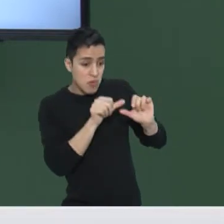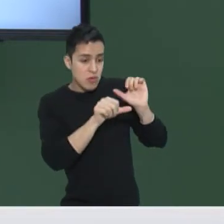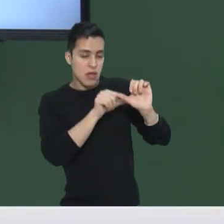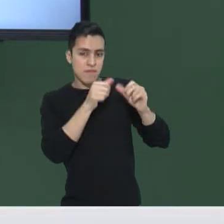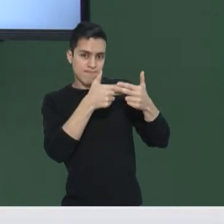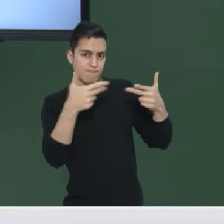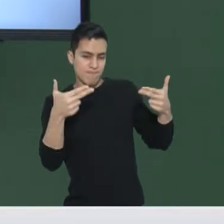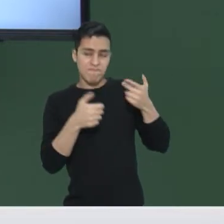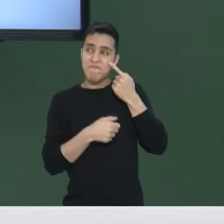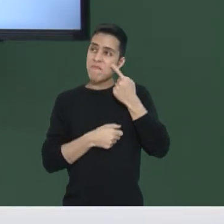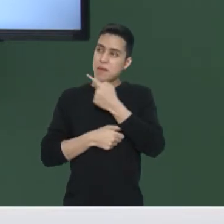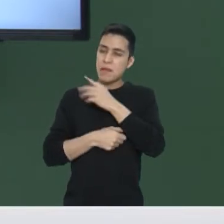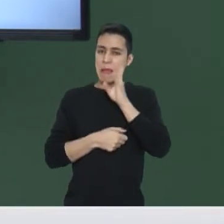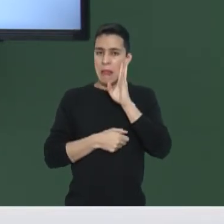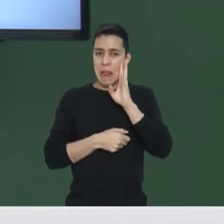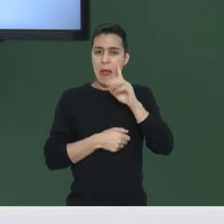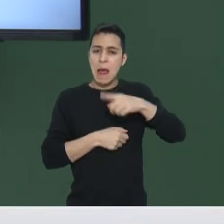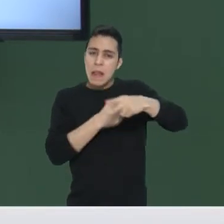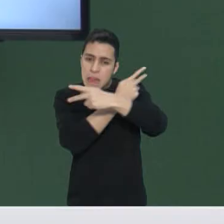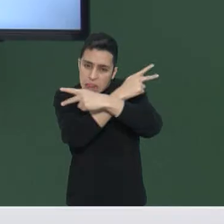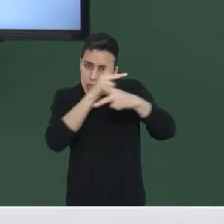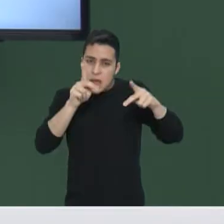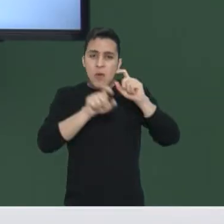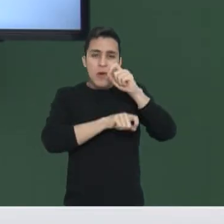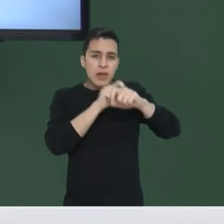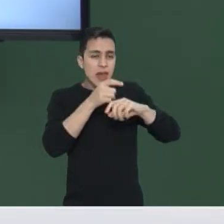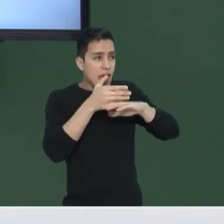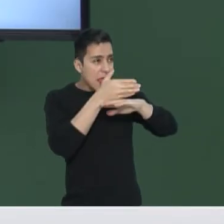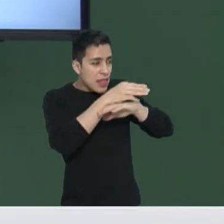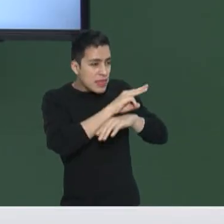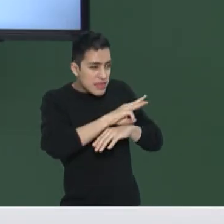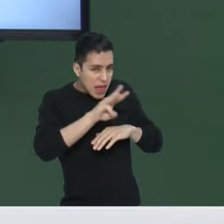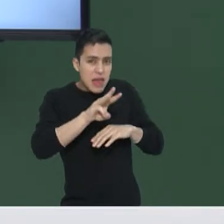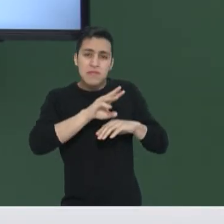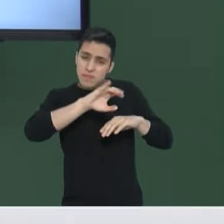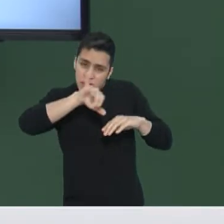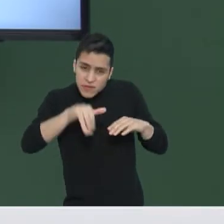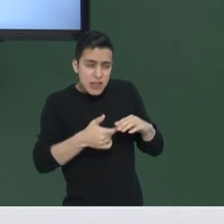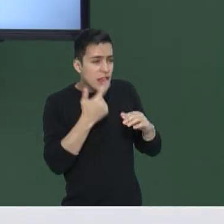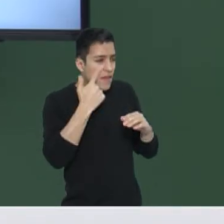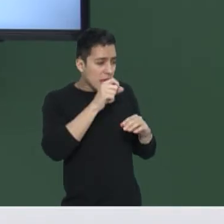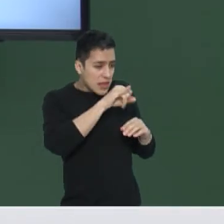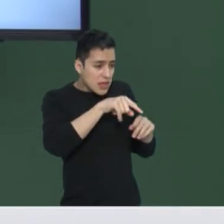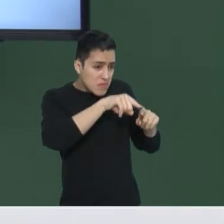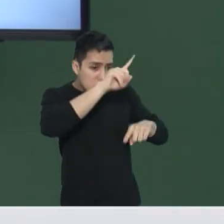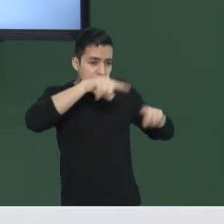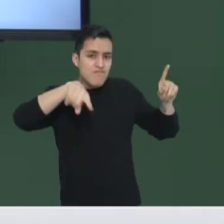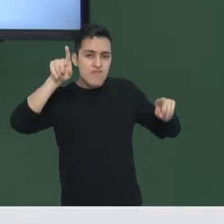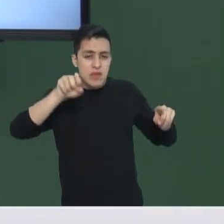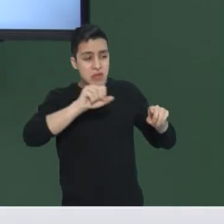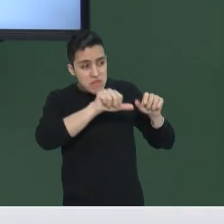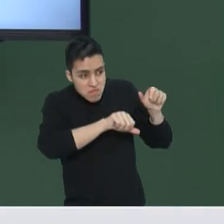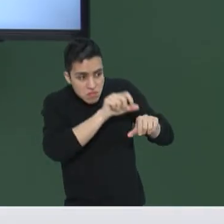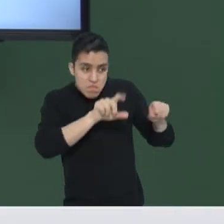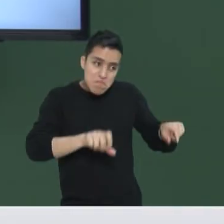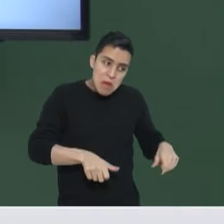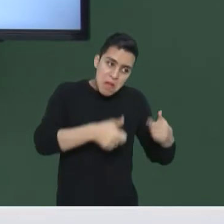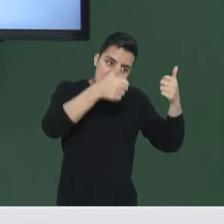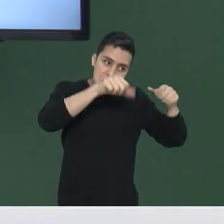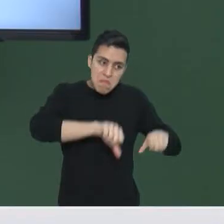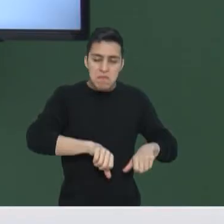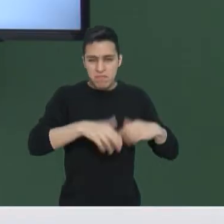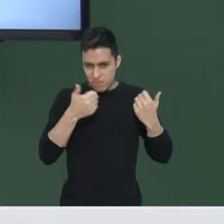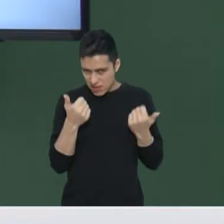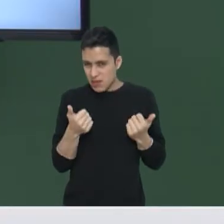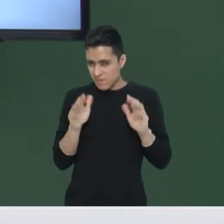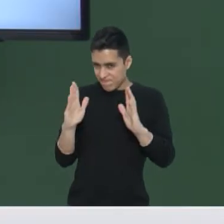coisa. Olha que legal, uma lição de casa para você. Entra nesse site, dá uma olhada se esses números mudaram, se eles melhoraram ou não. Vamos